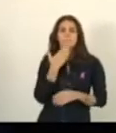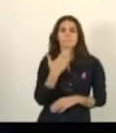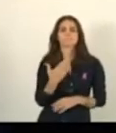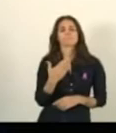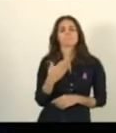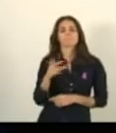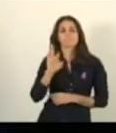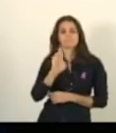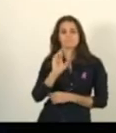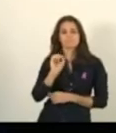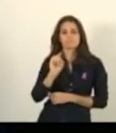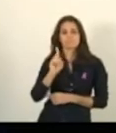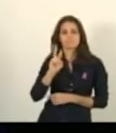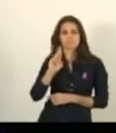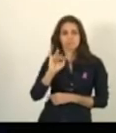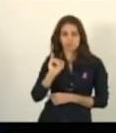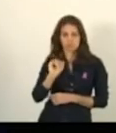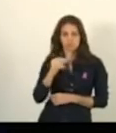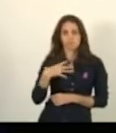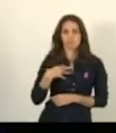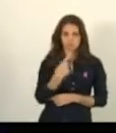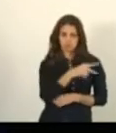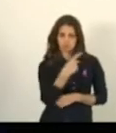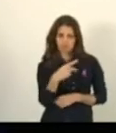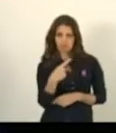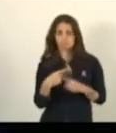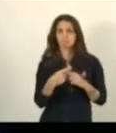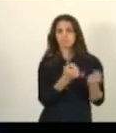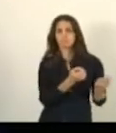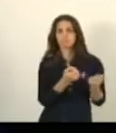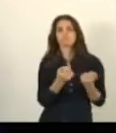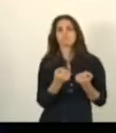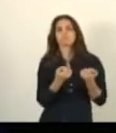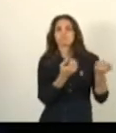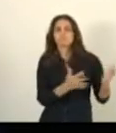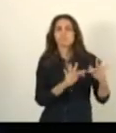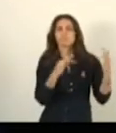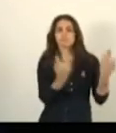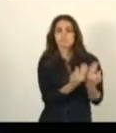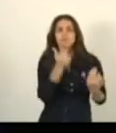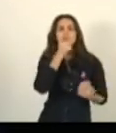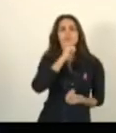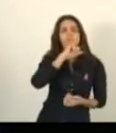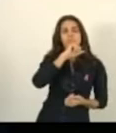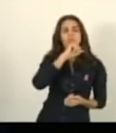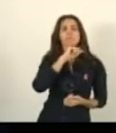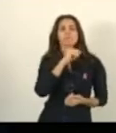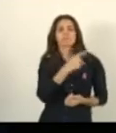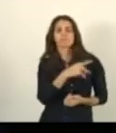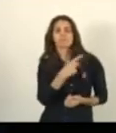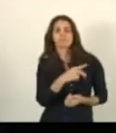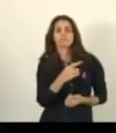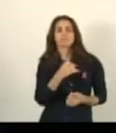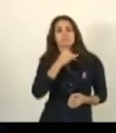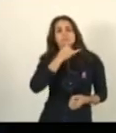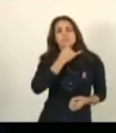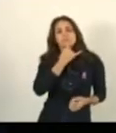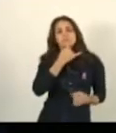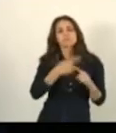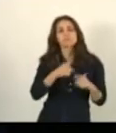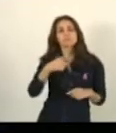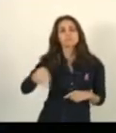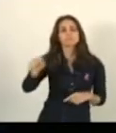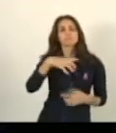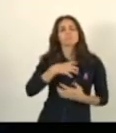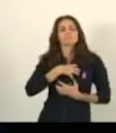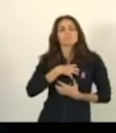Rodrigo Júdice, que é seu filho, que transmita a sua mãe e a toda a sua família, o nosso grande pesar, porque todos nós